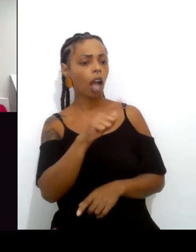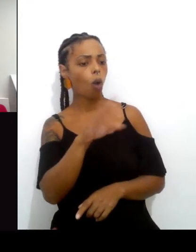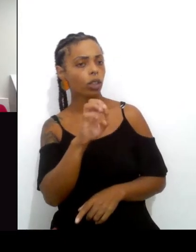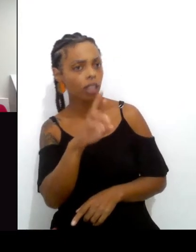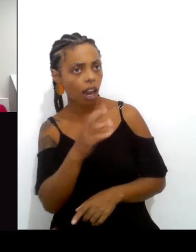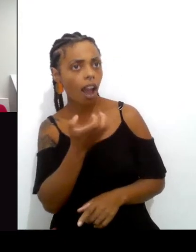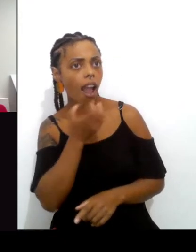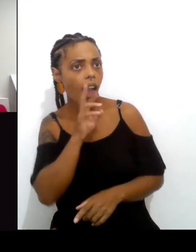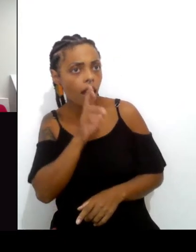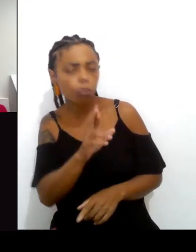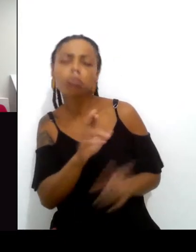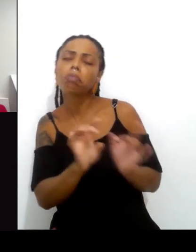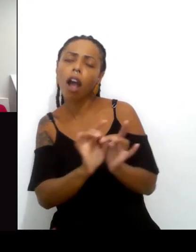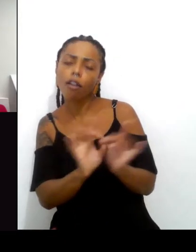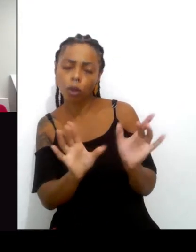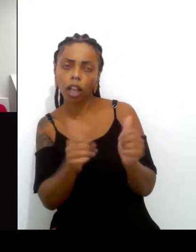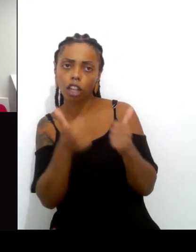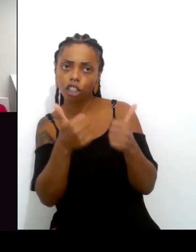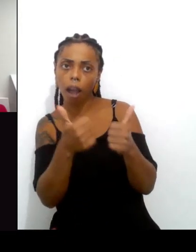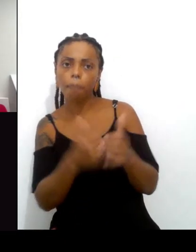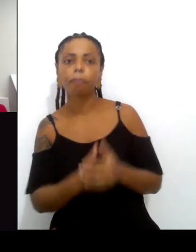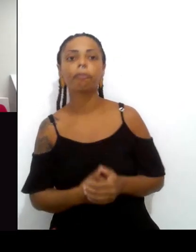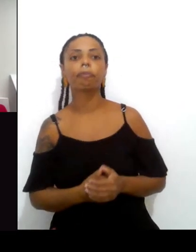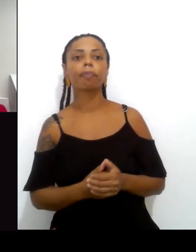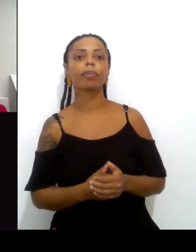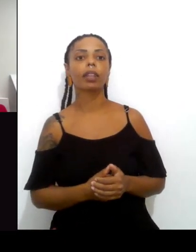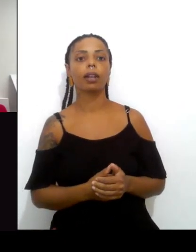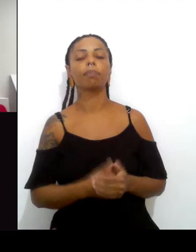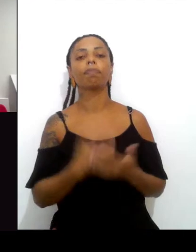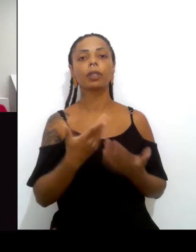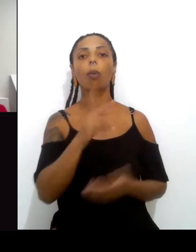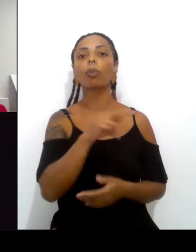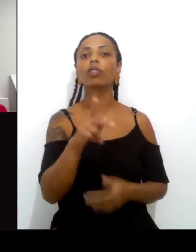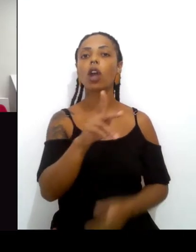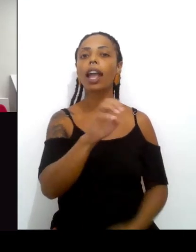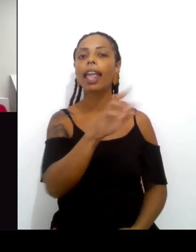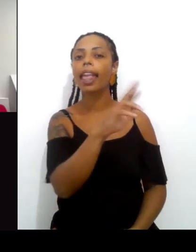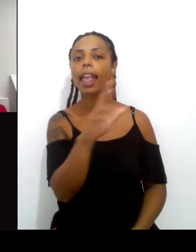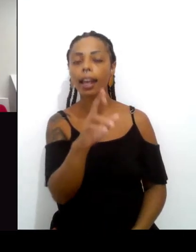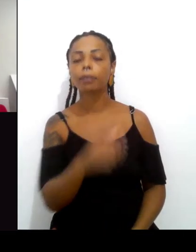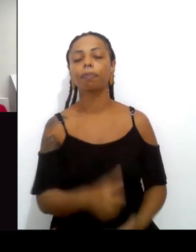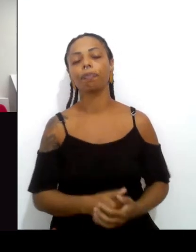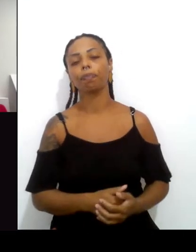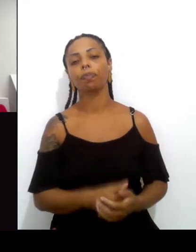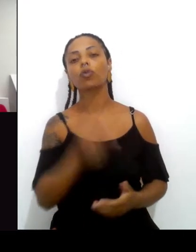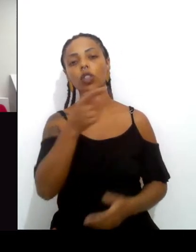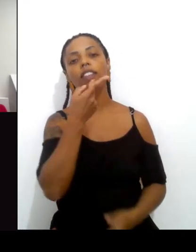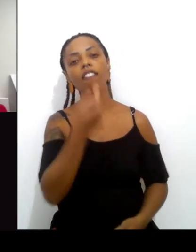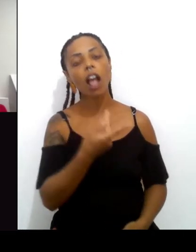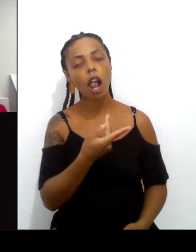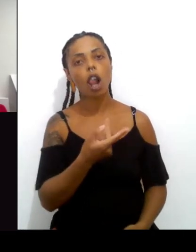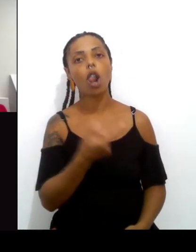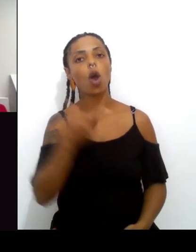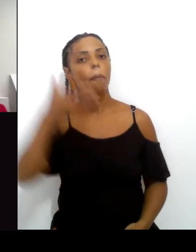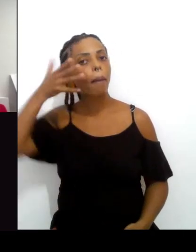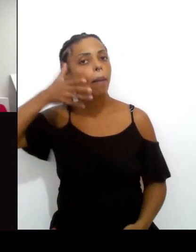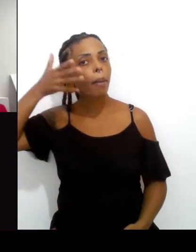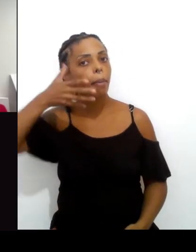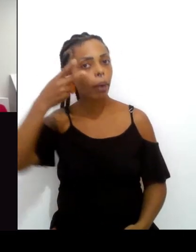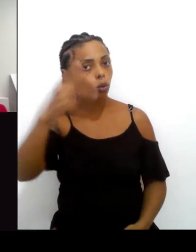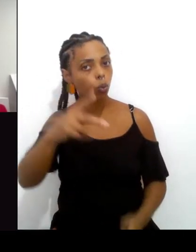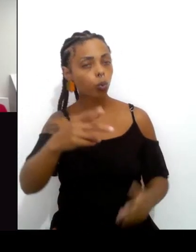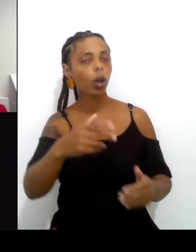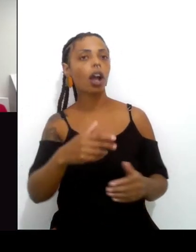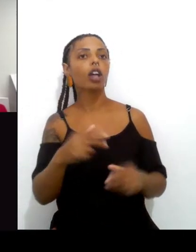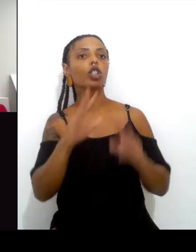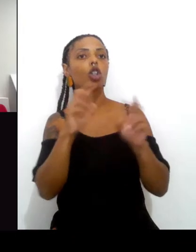Walter pode comentar é bom o professor quer você falou na sua apresentação sobre